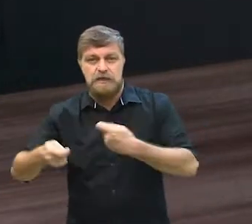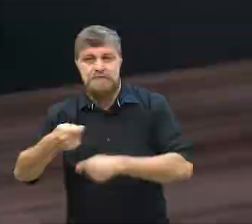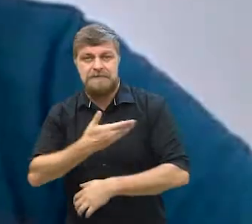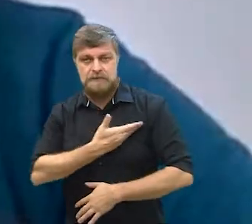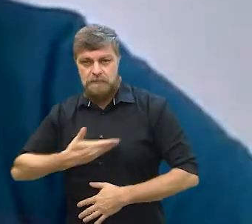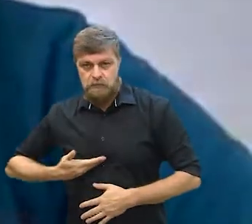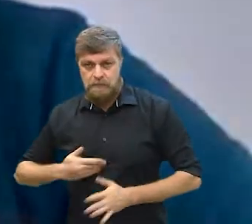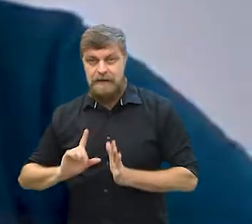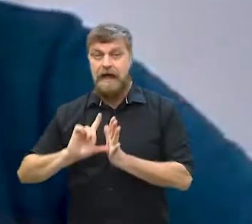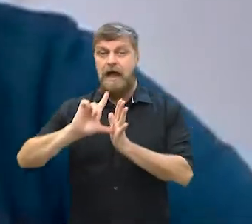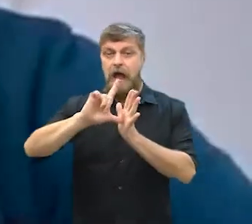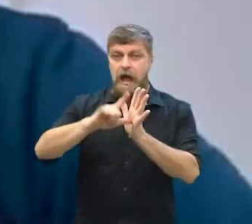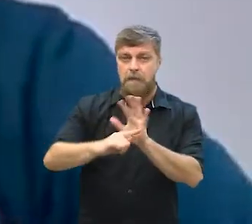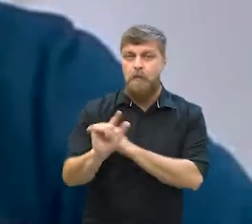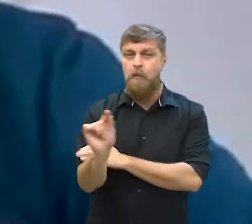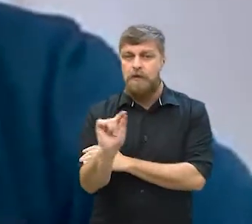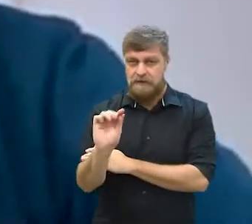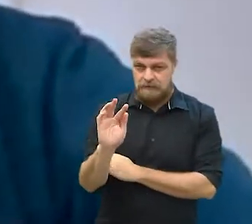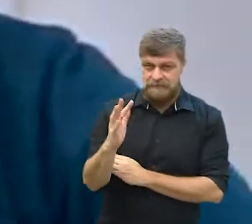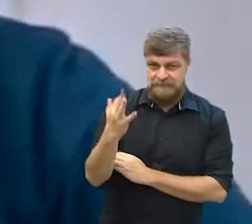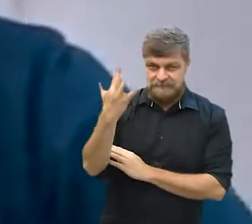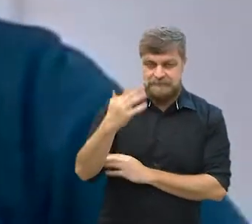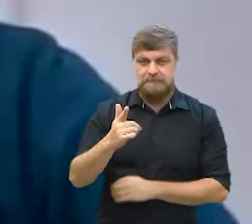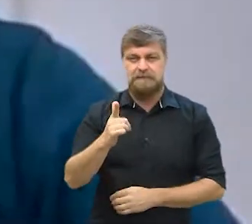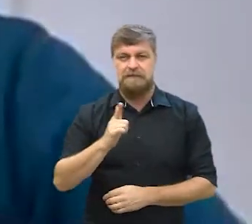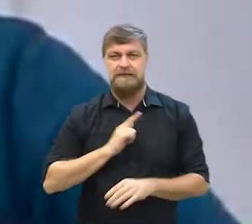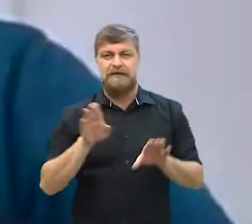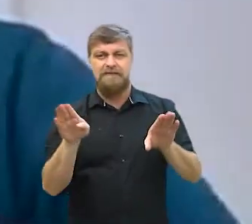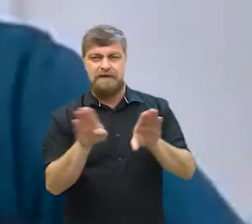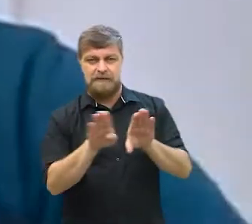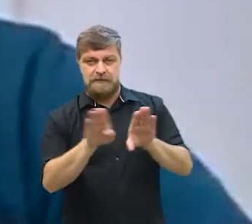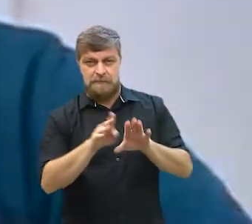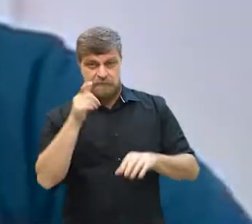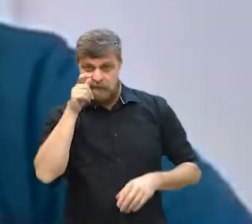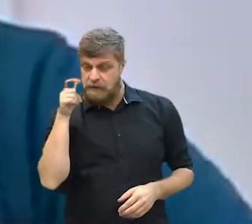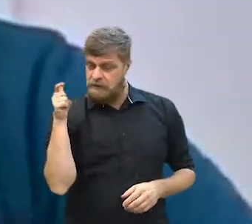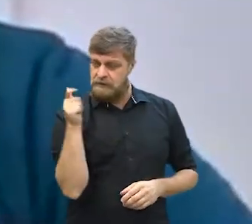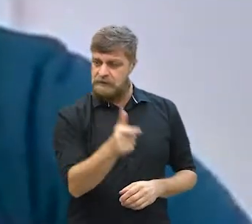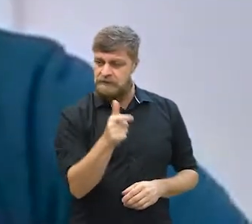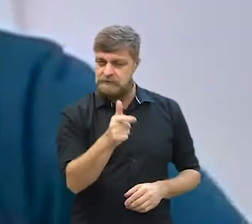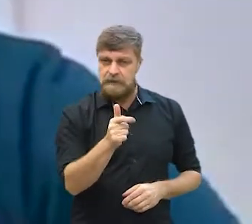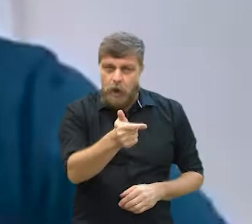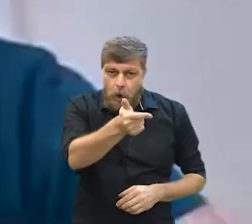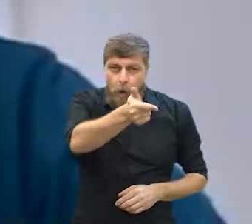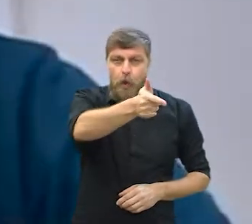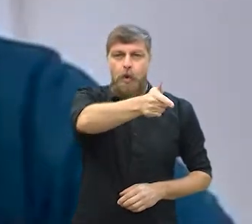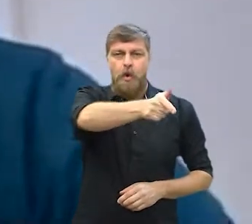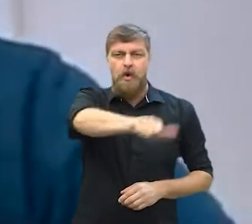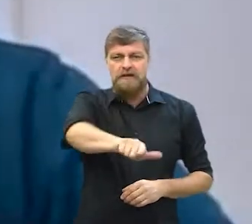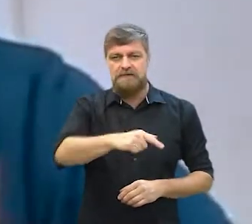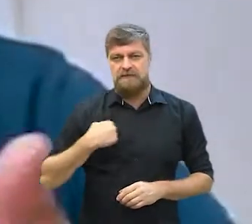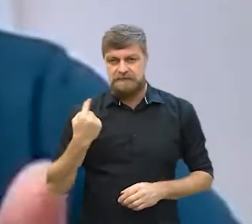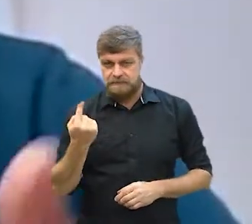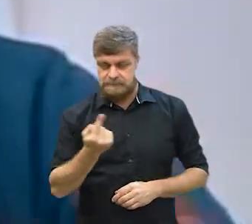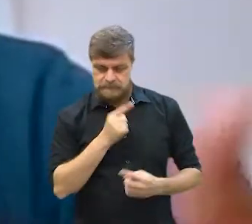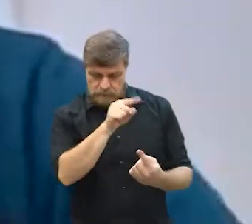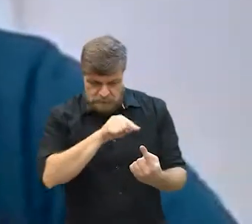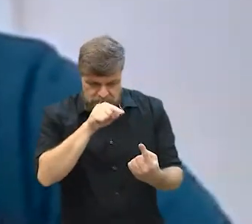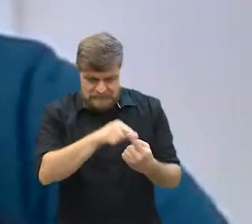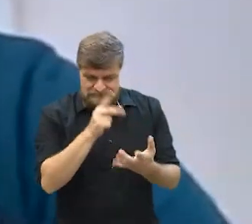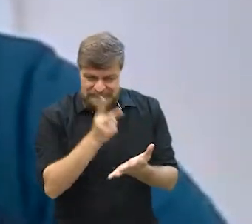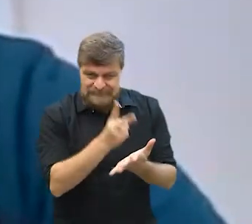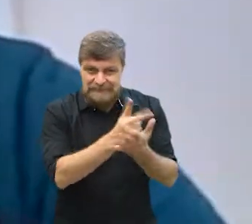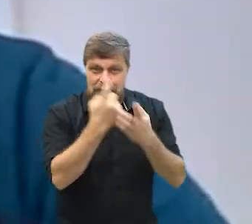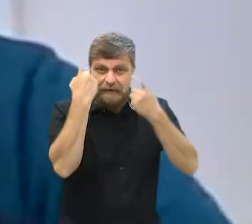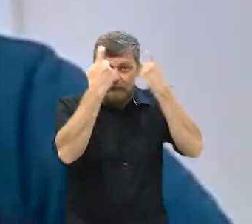municipal. Logo na sequência desse roteiro, nós tivemos um case muito interessante, novamente, assim, né,